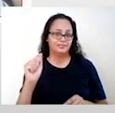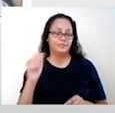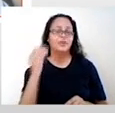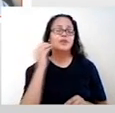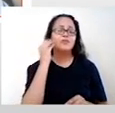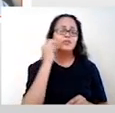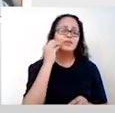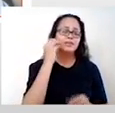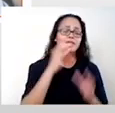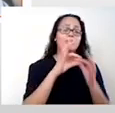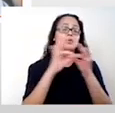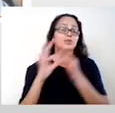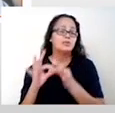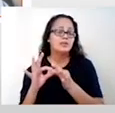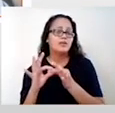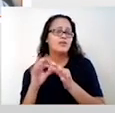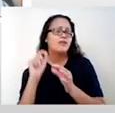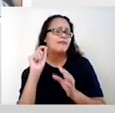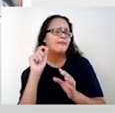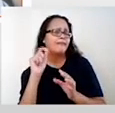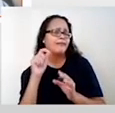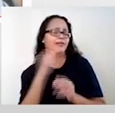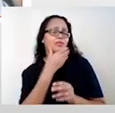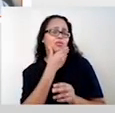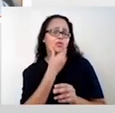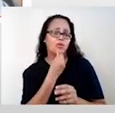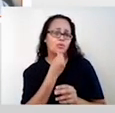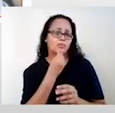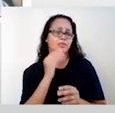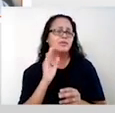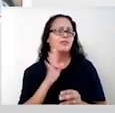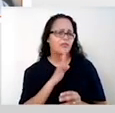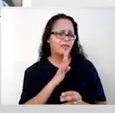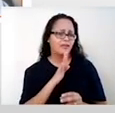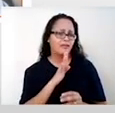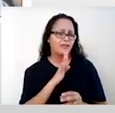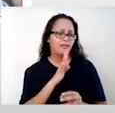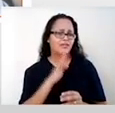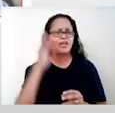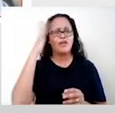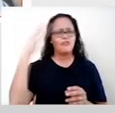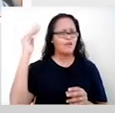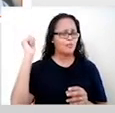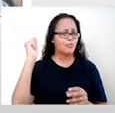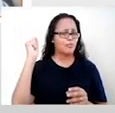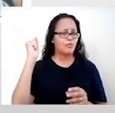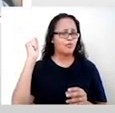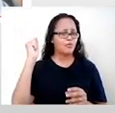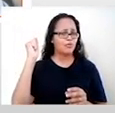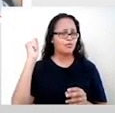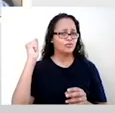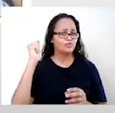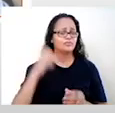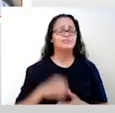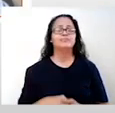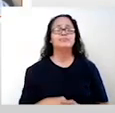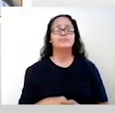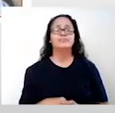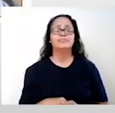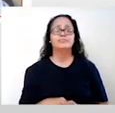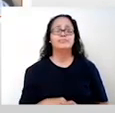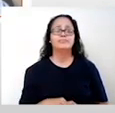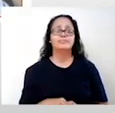tentar fazer uma contextualização, saber quem é. Quem que é o Nelson Mandela? Vocês já ouviram falar dele? Ele é muito famoso, já ganhou o prêmio Nobel, tá?